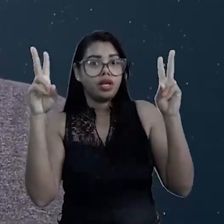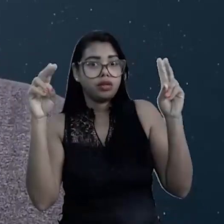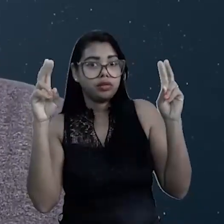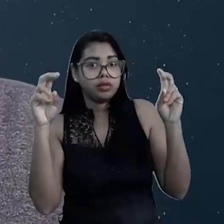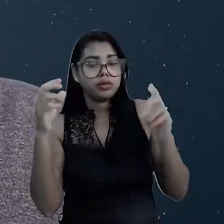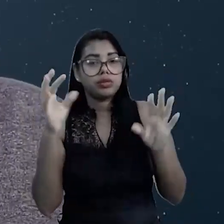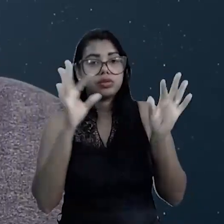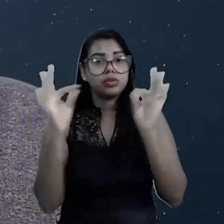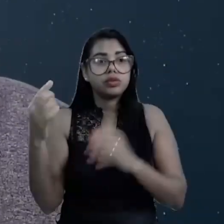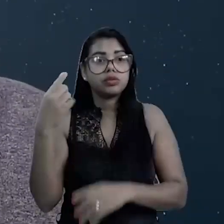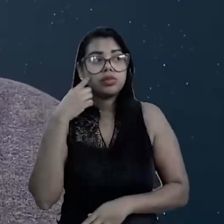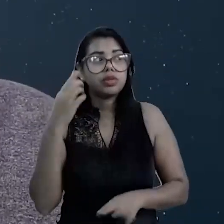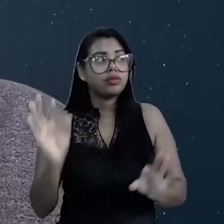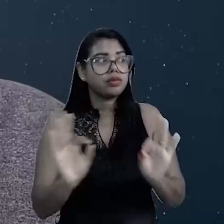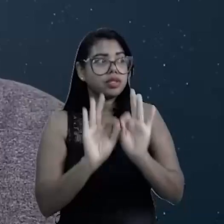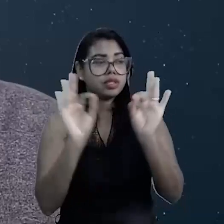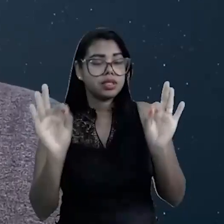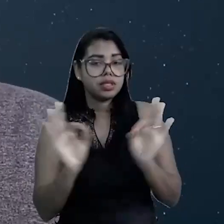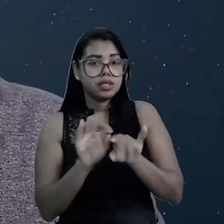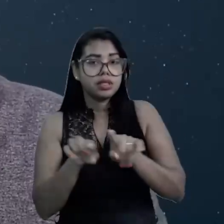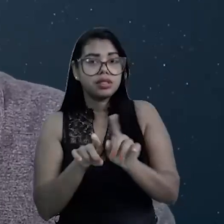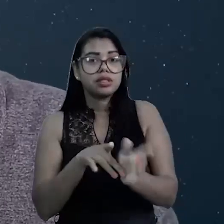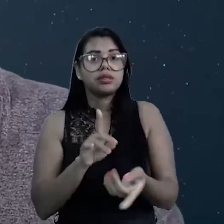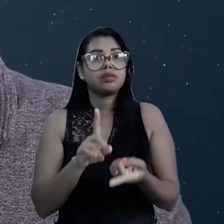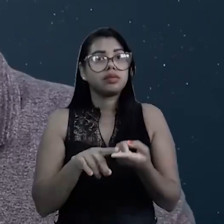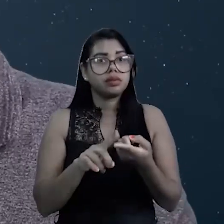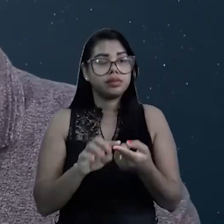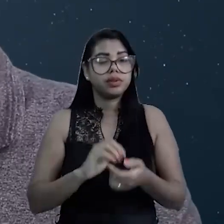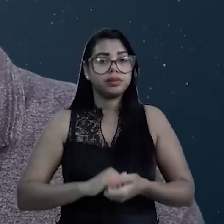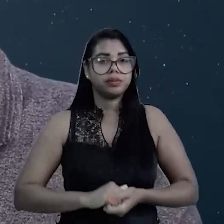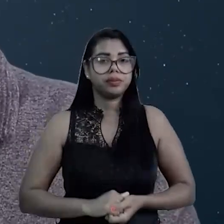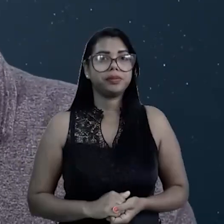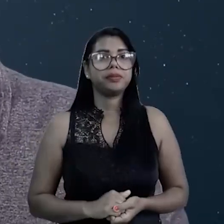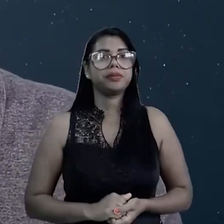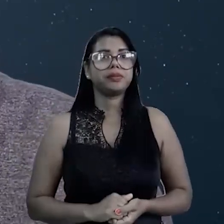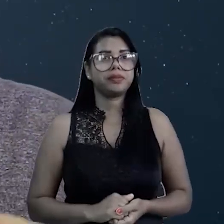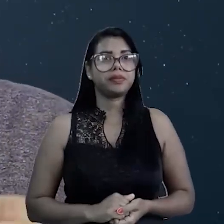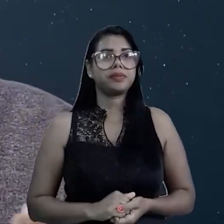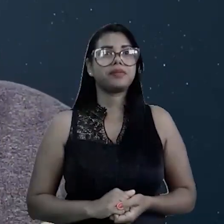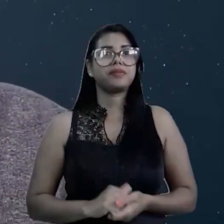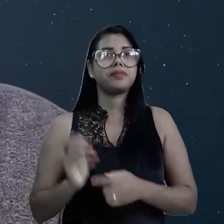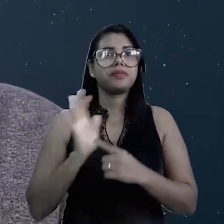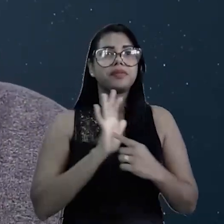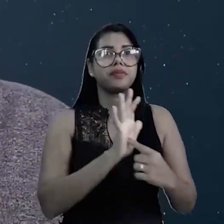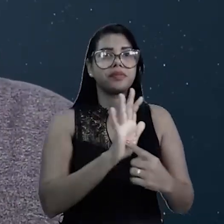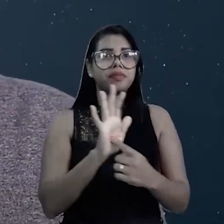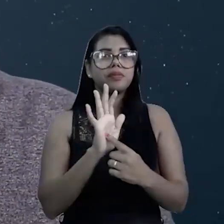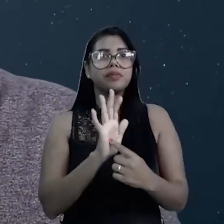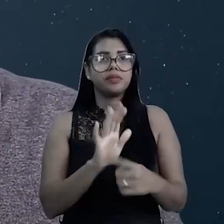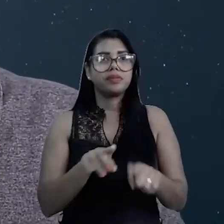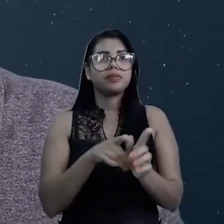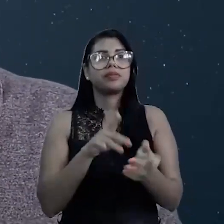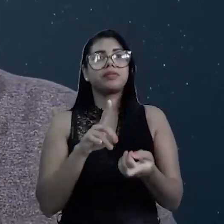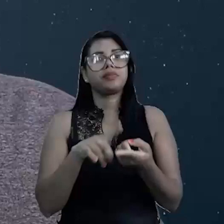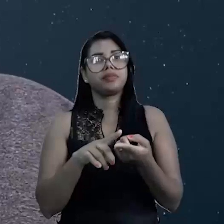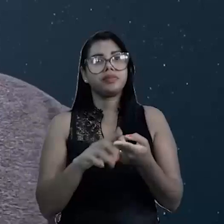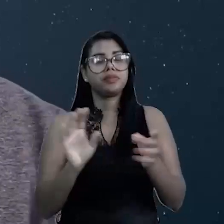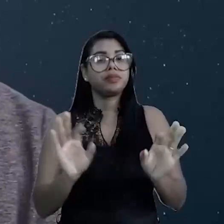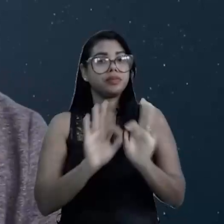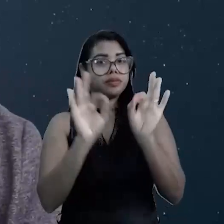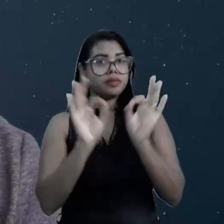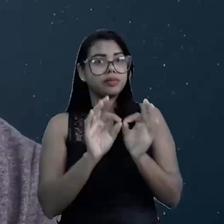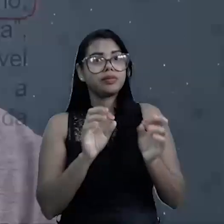ok? O próprio Gilberto de Menstein, o Cidadão do Papel, que tem no livro, né, também é uma citação interessante.